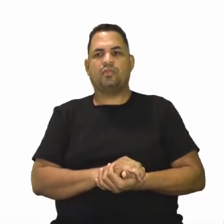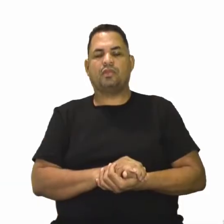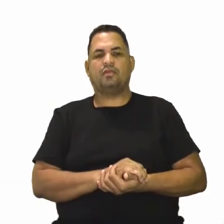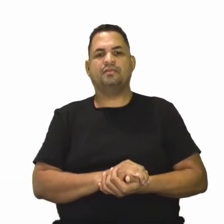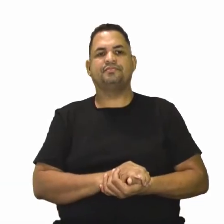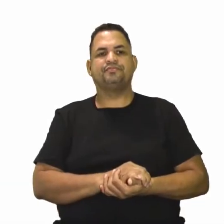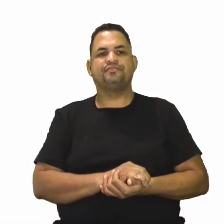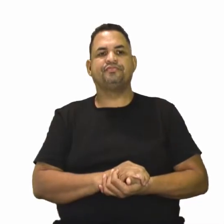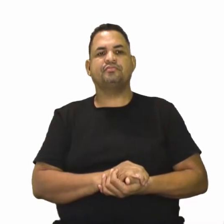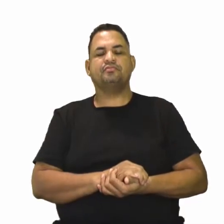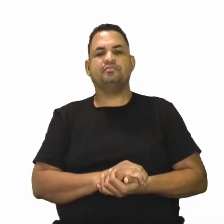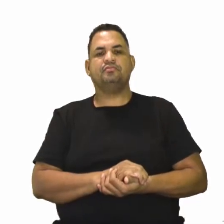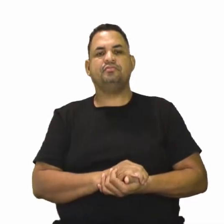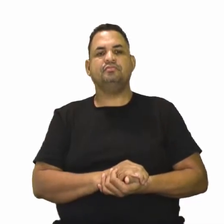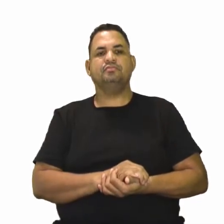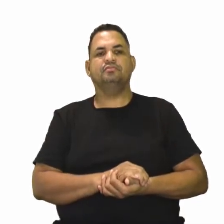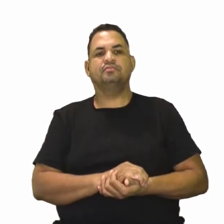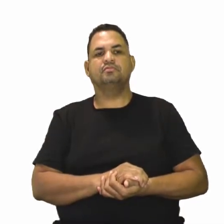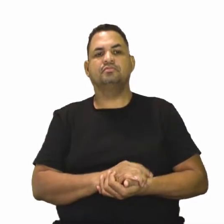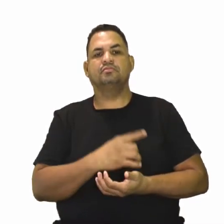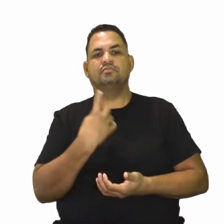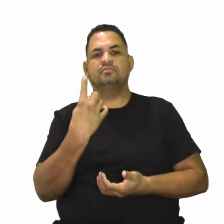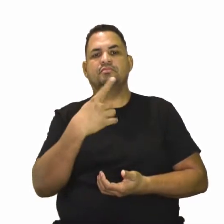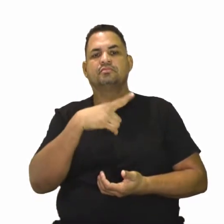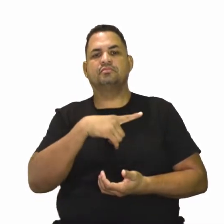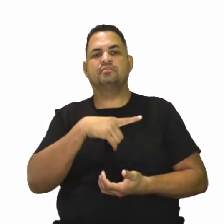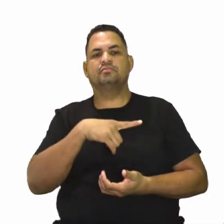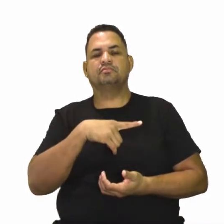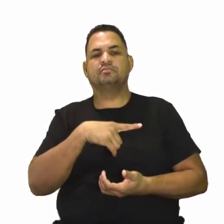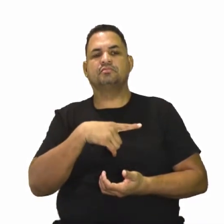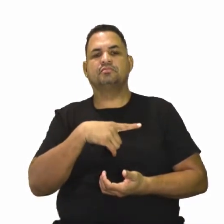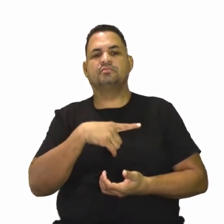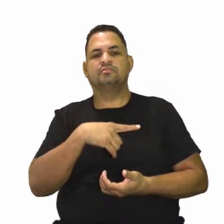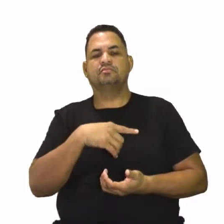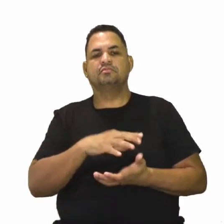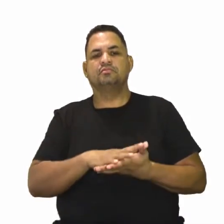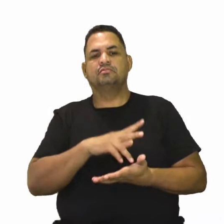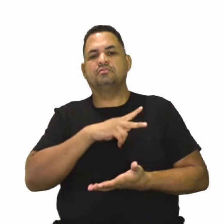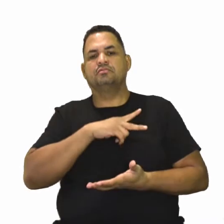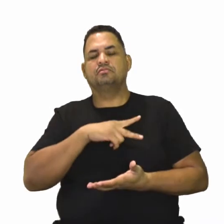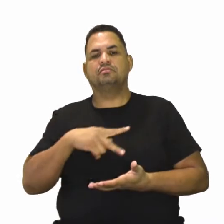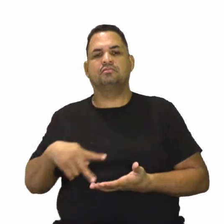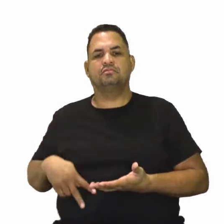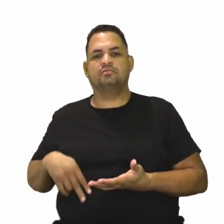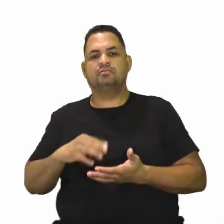vocês. Então nós temos aí, o presidente dessa